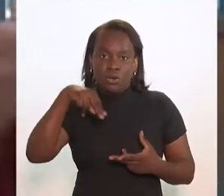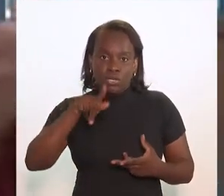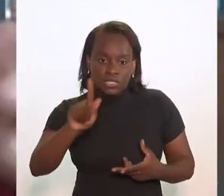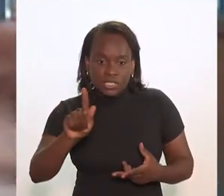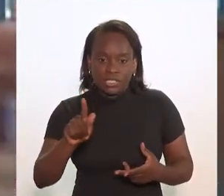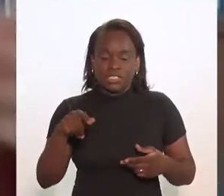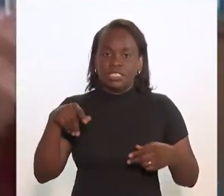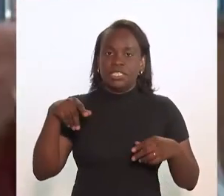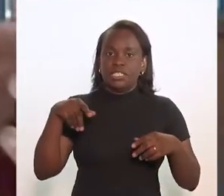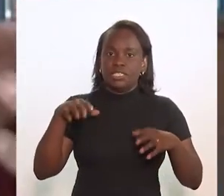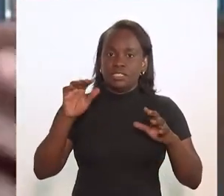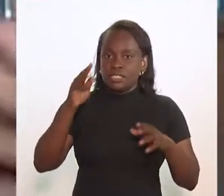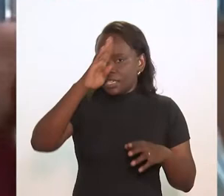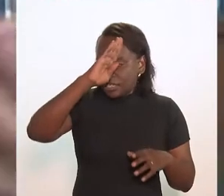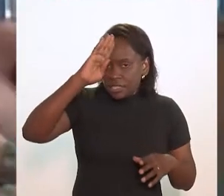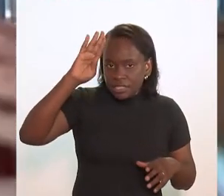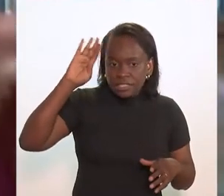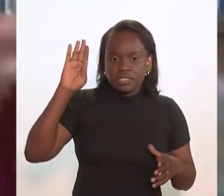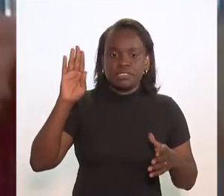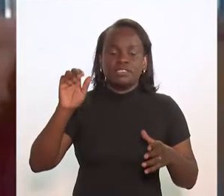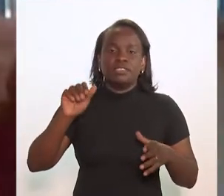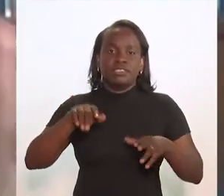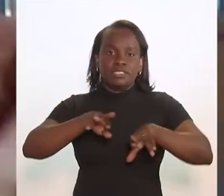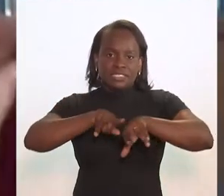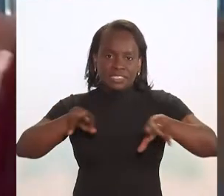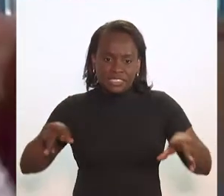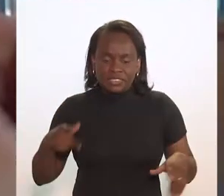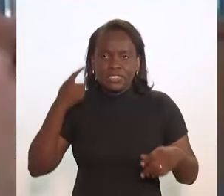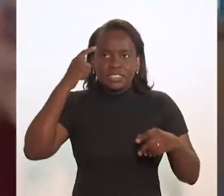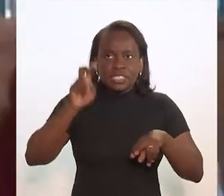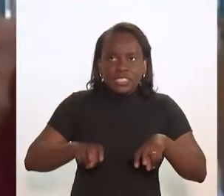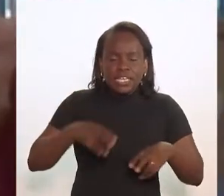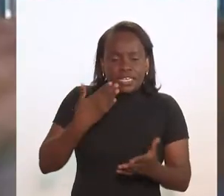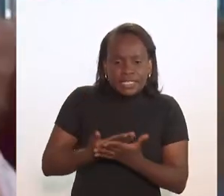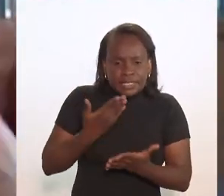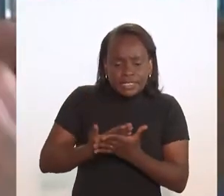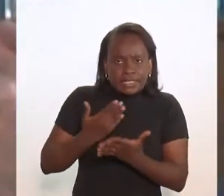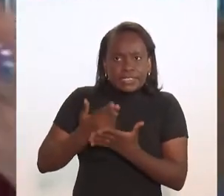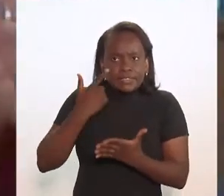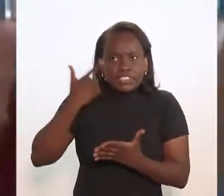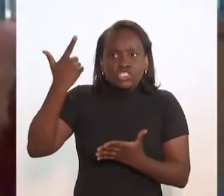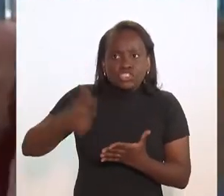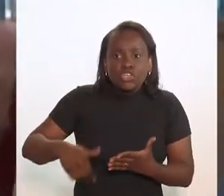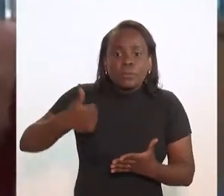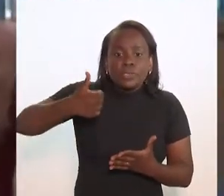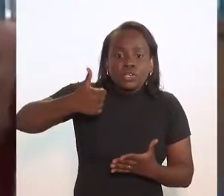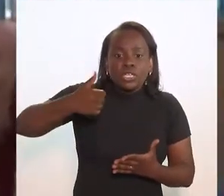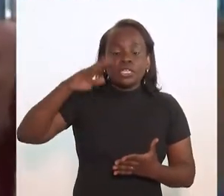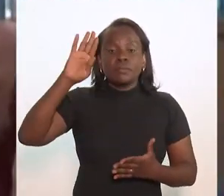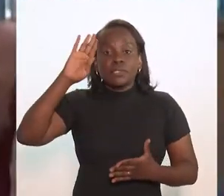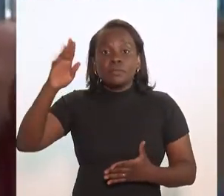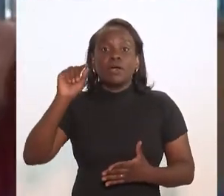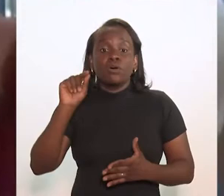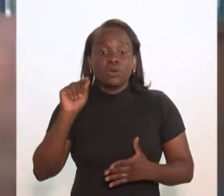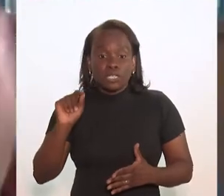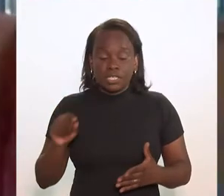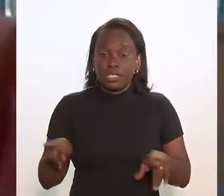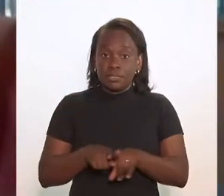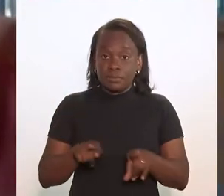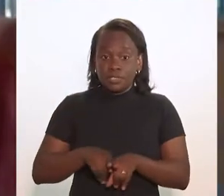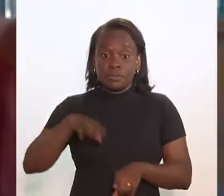as ONGs, a academia, enfim, vamos sentar, vamos repensar, vamos rever as prioridades